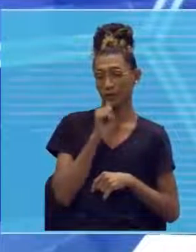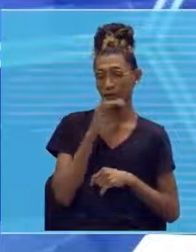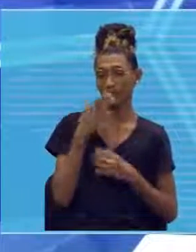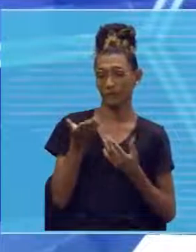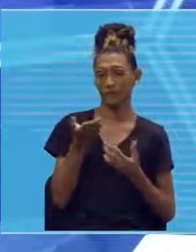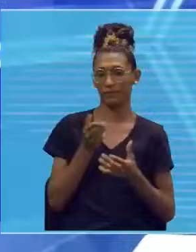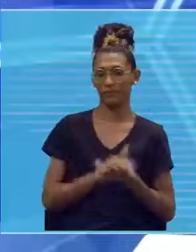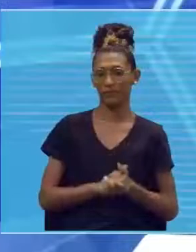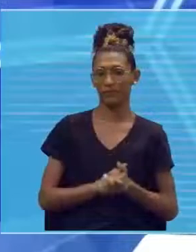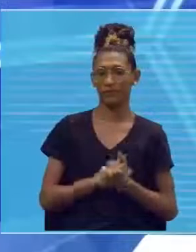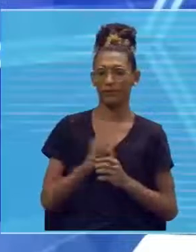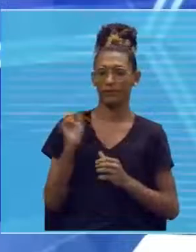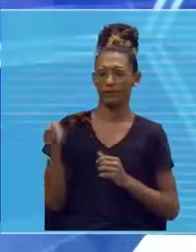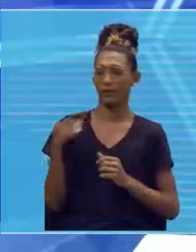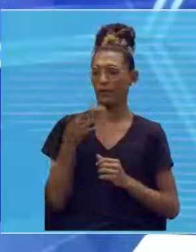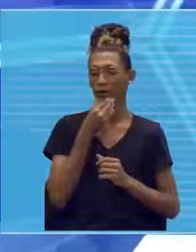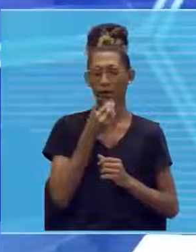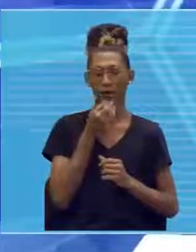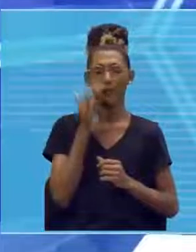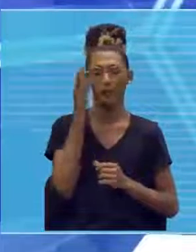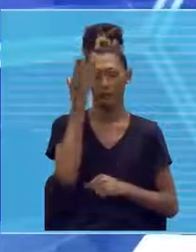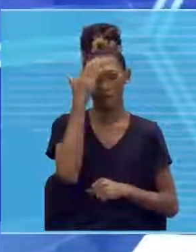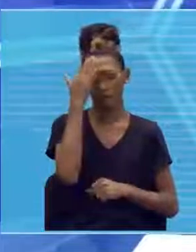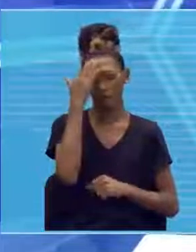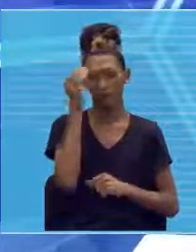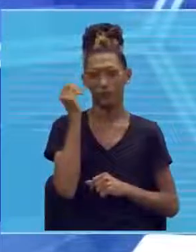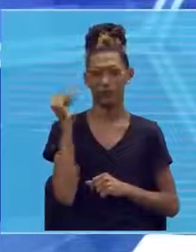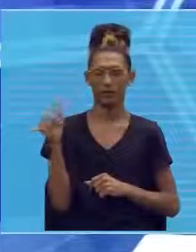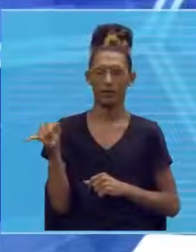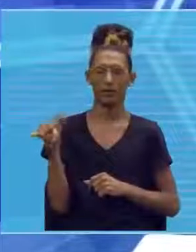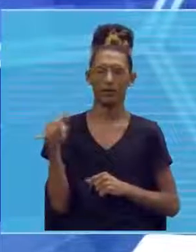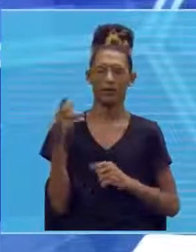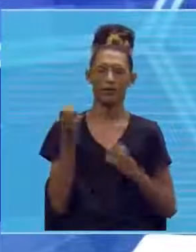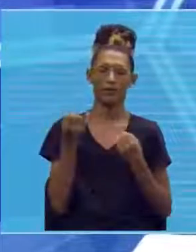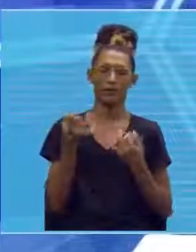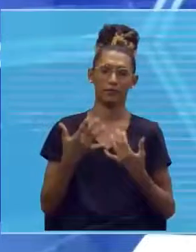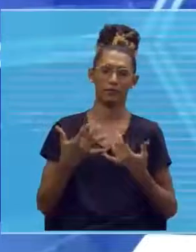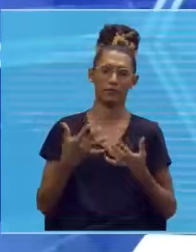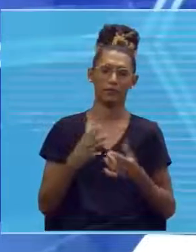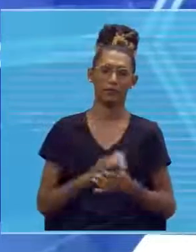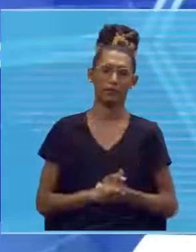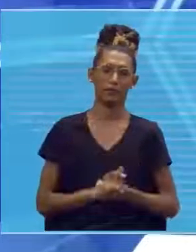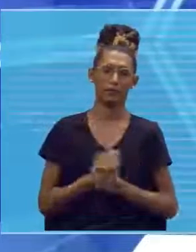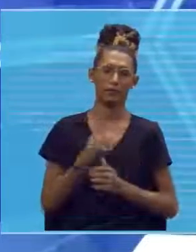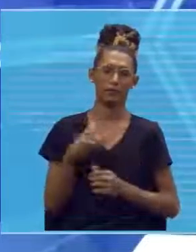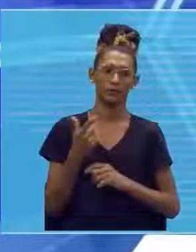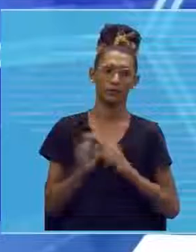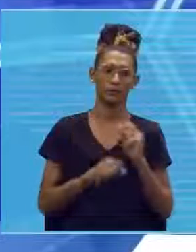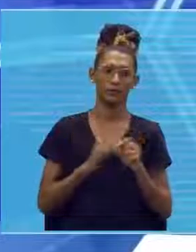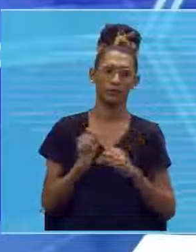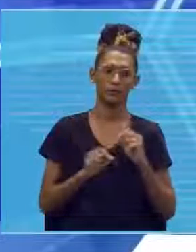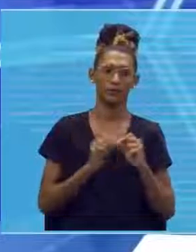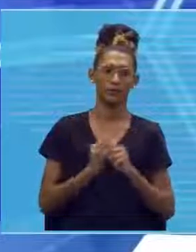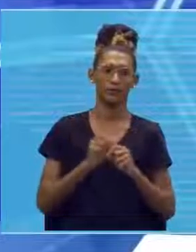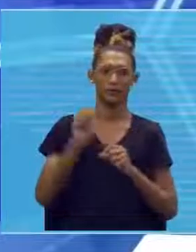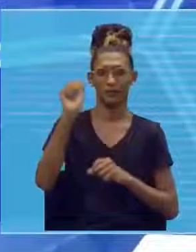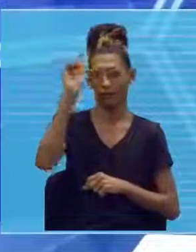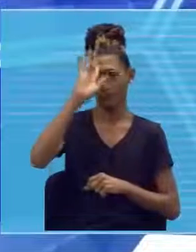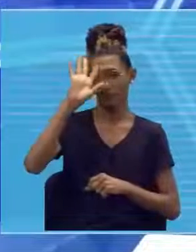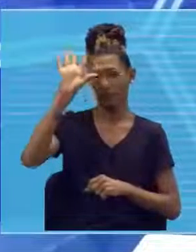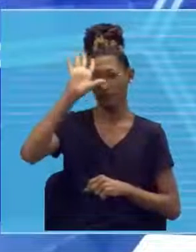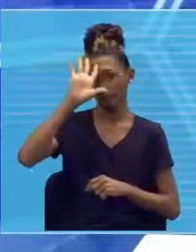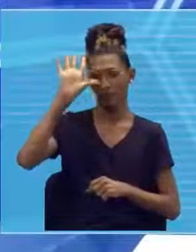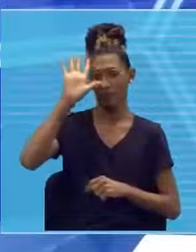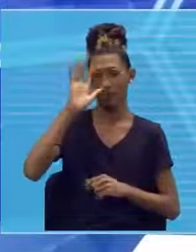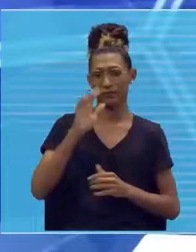isso mesmo eu sou homem e sei disso Disse o criador do universo depois de refletir bastante